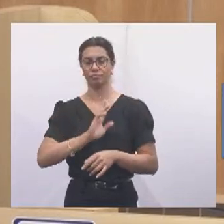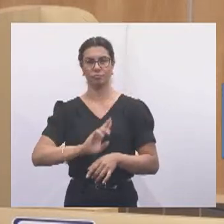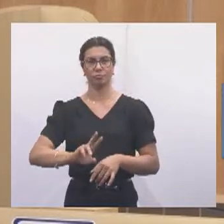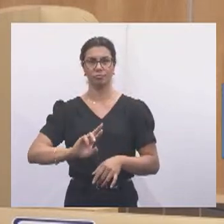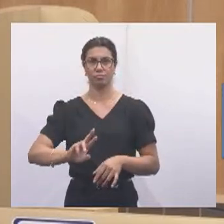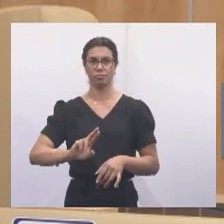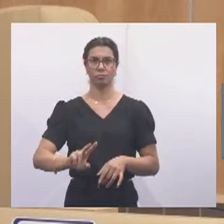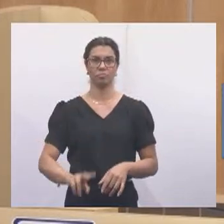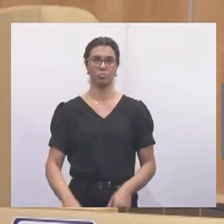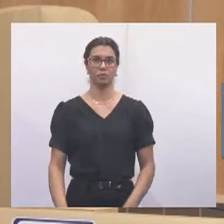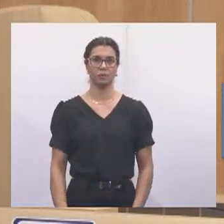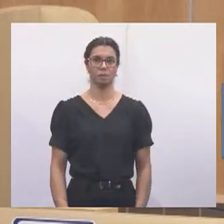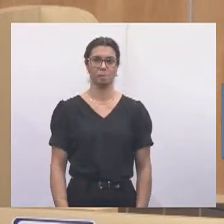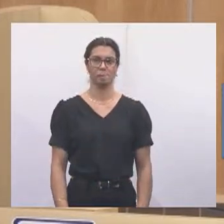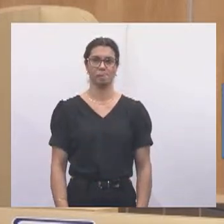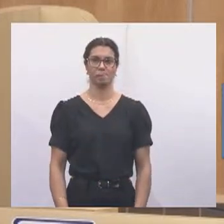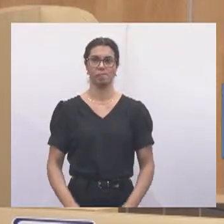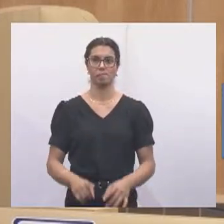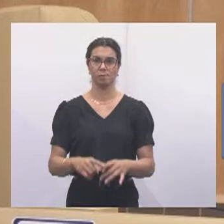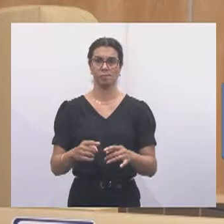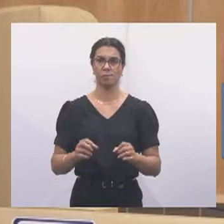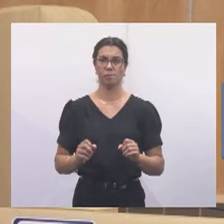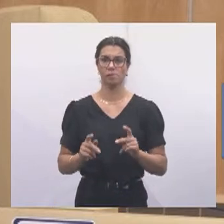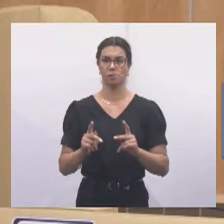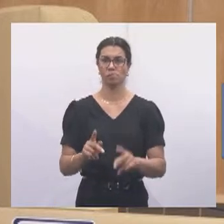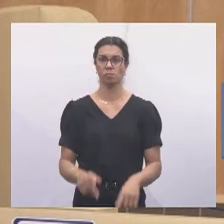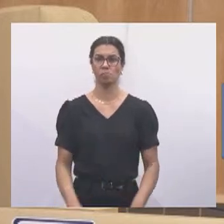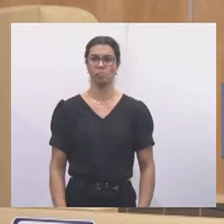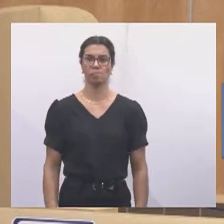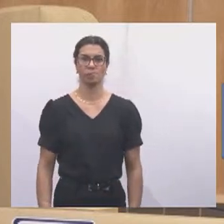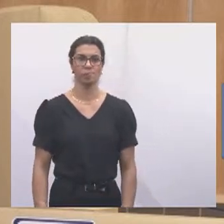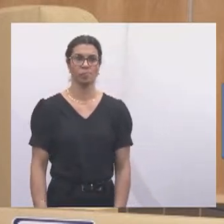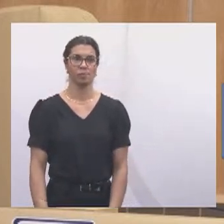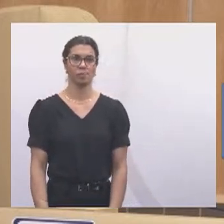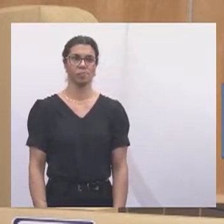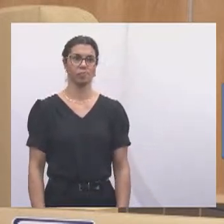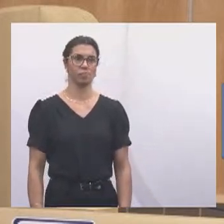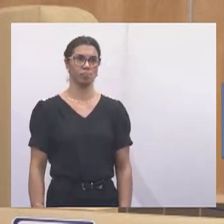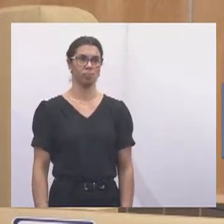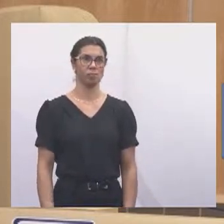perfil. Mas vamos lá. Pode colocar, por gentileza,